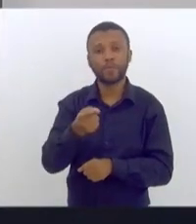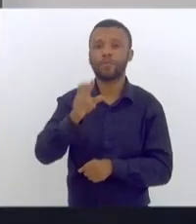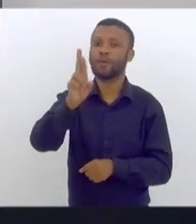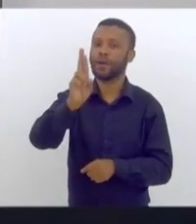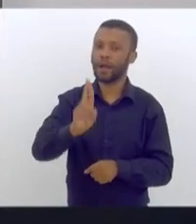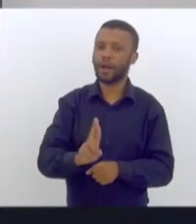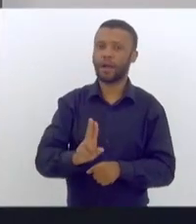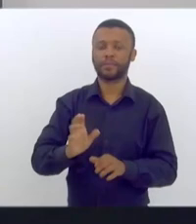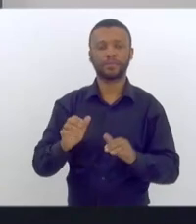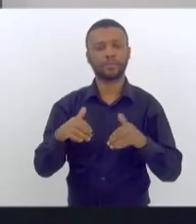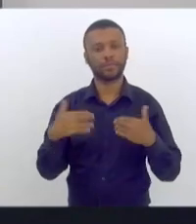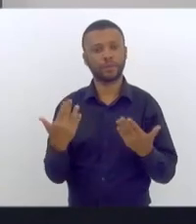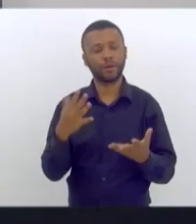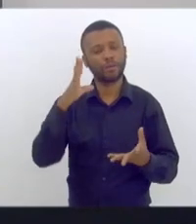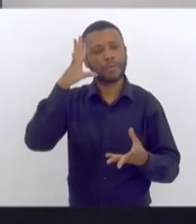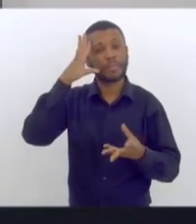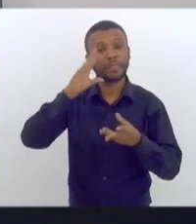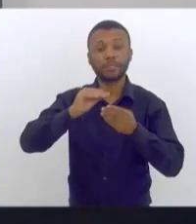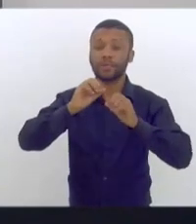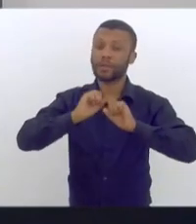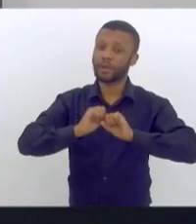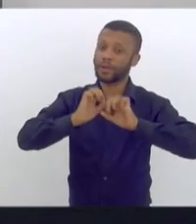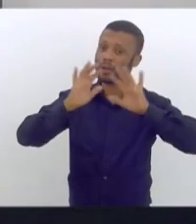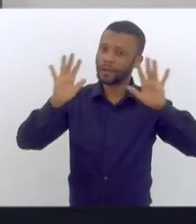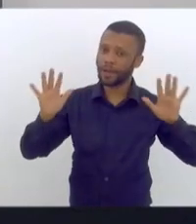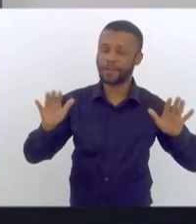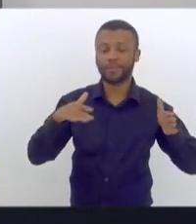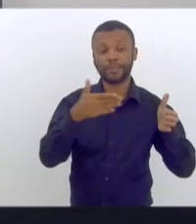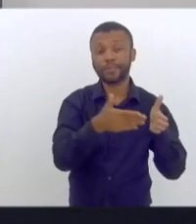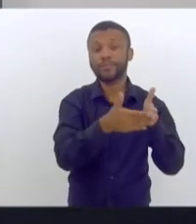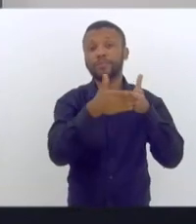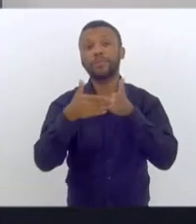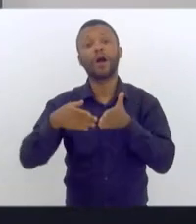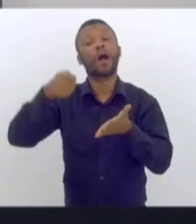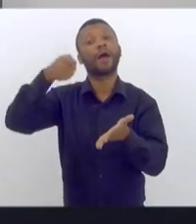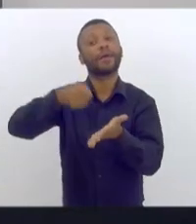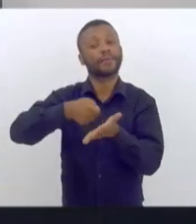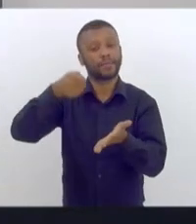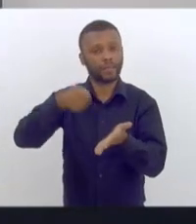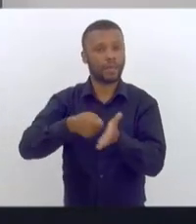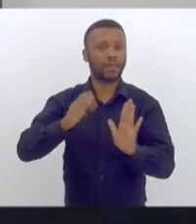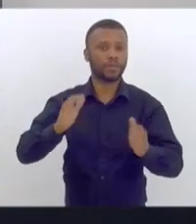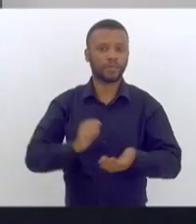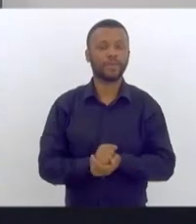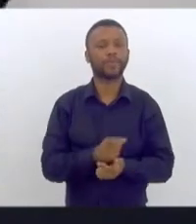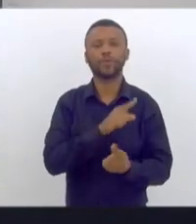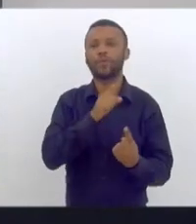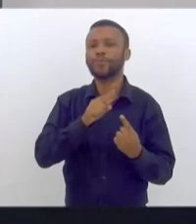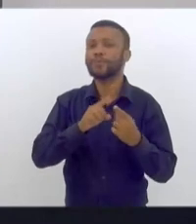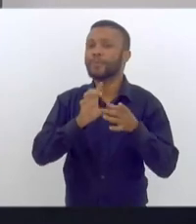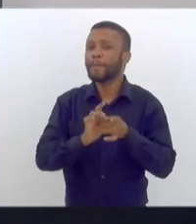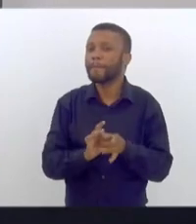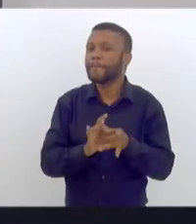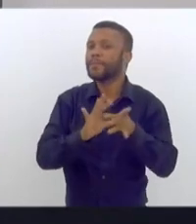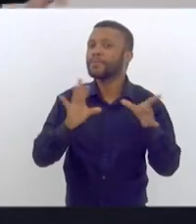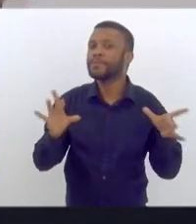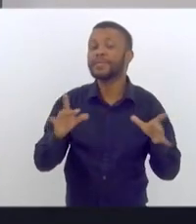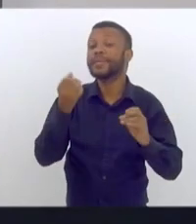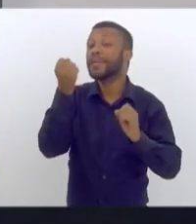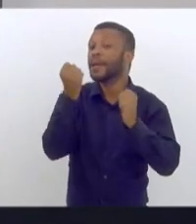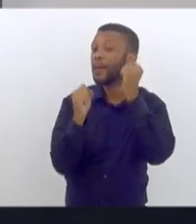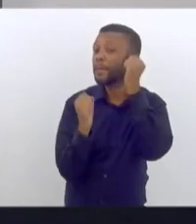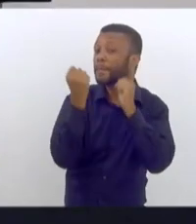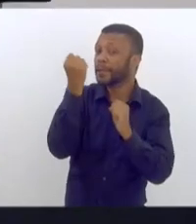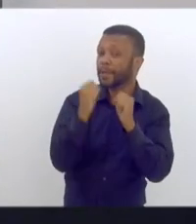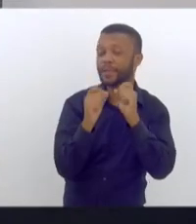eu entendi que a senhora tirou fora essas exigência para permitir que microempresas também